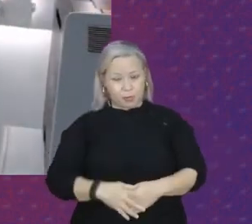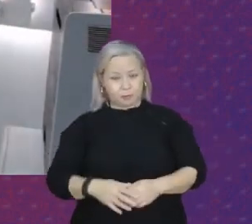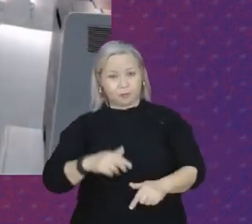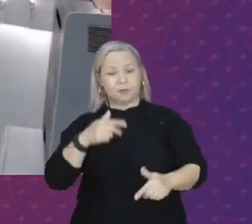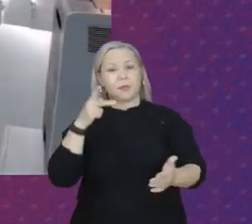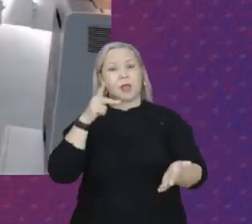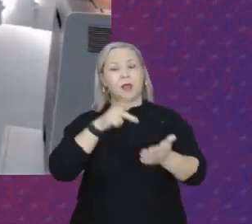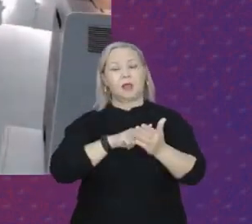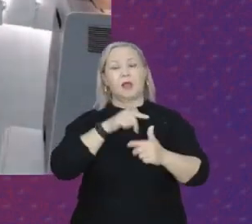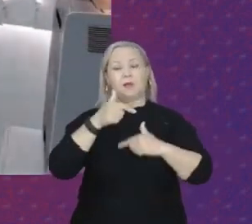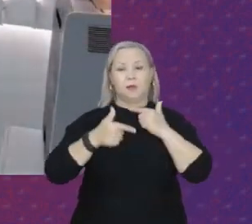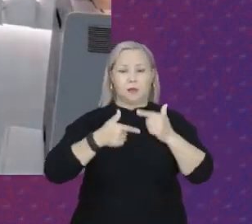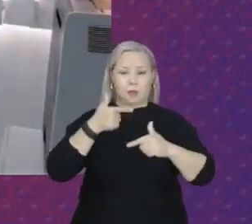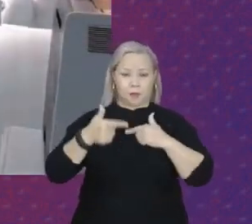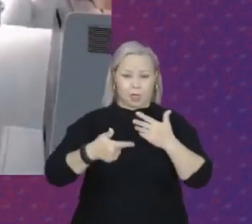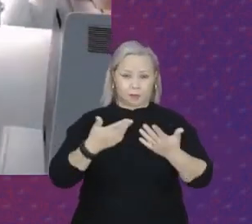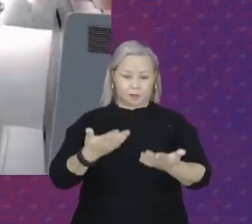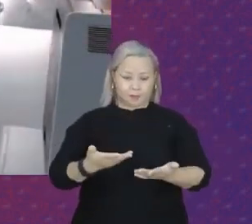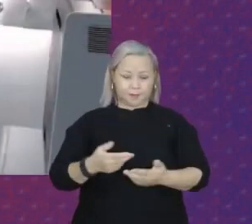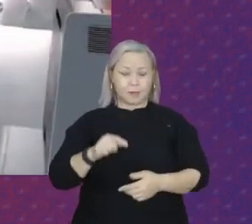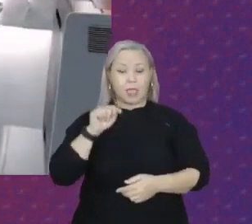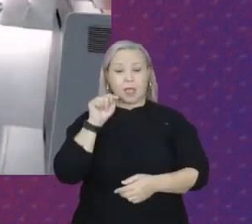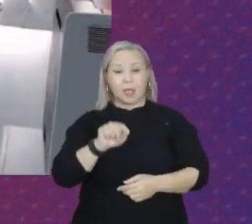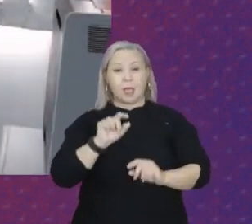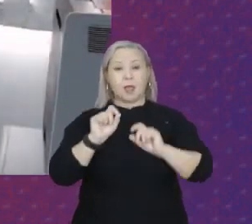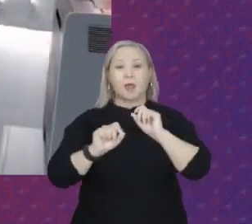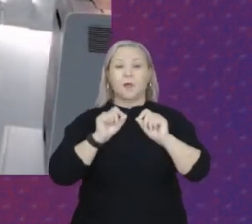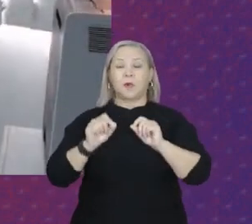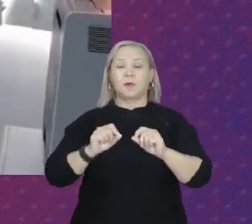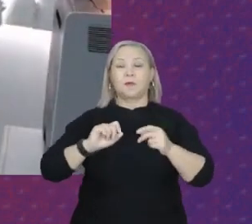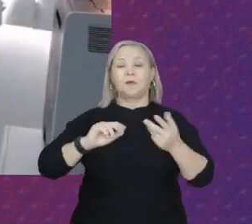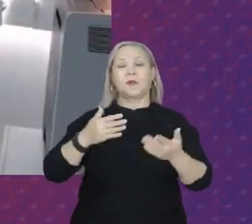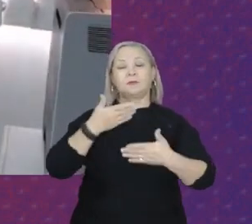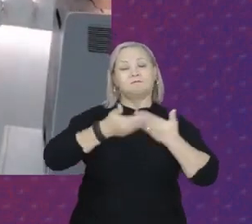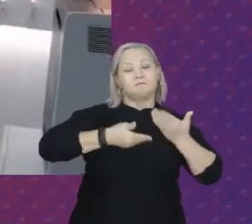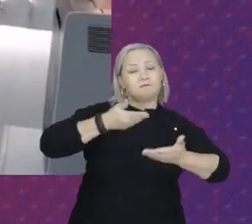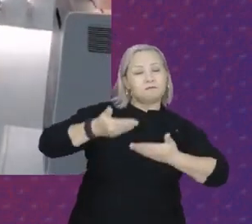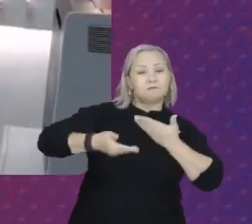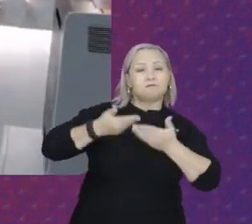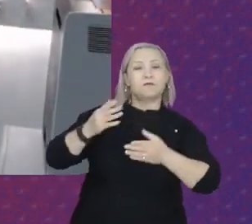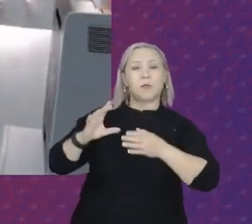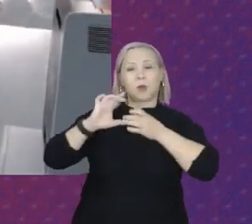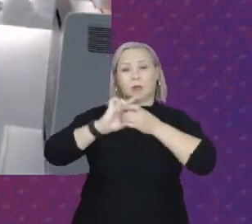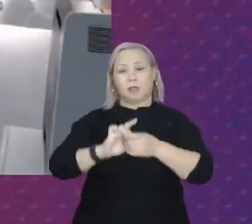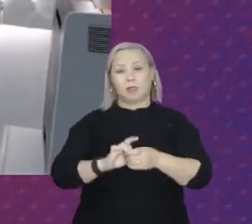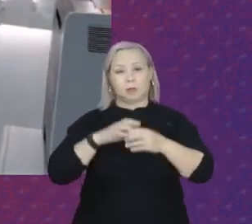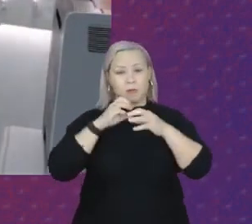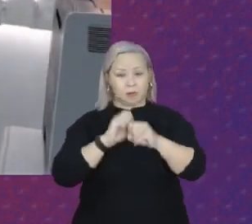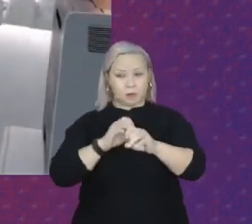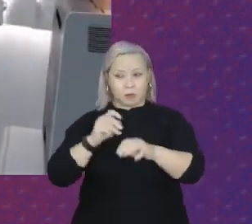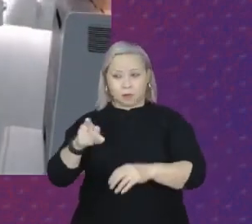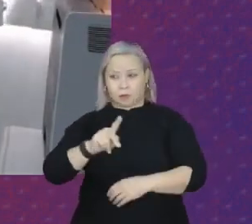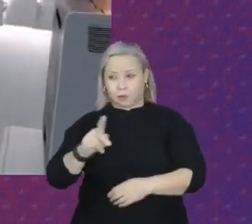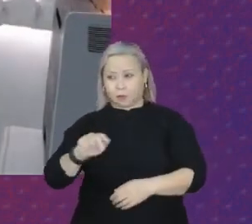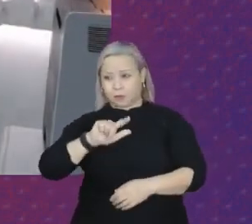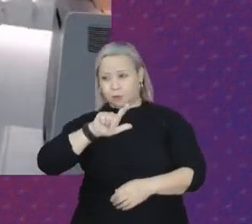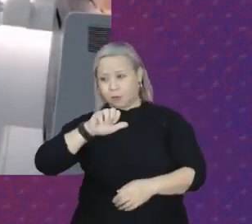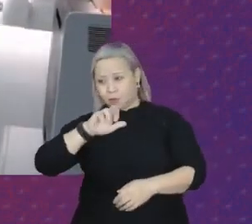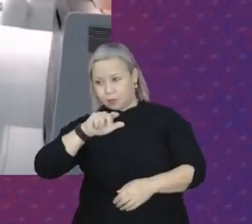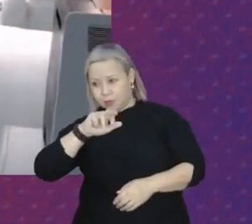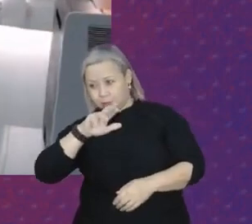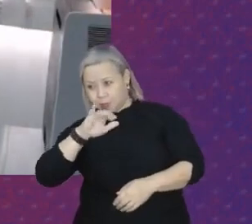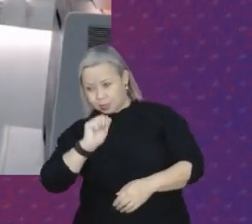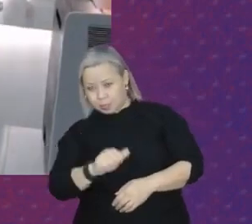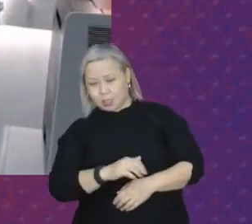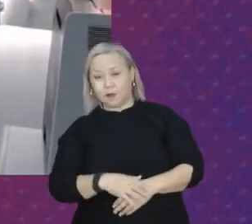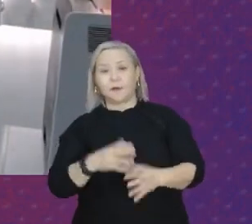trabalho. Então, para isso, fazendo um link com as aulas da professora Lívia,